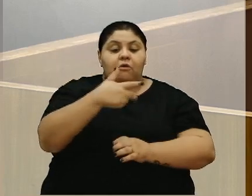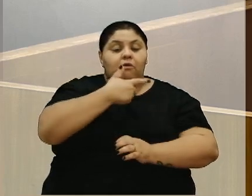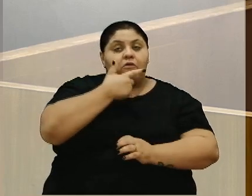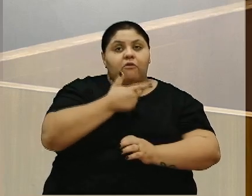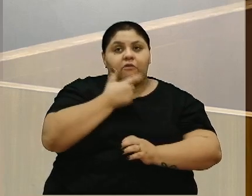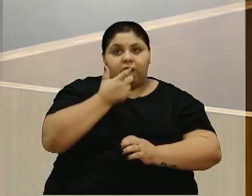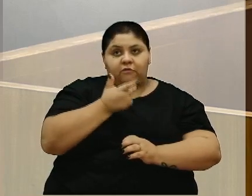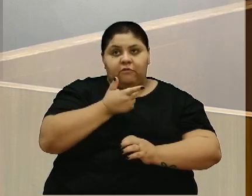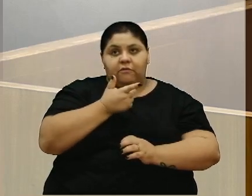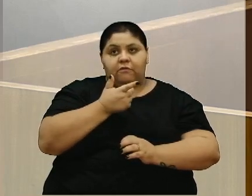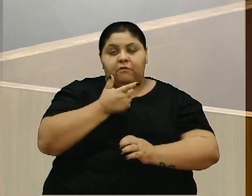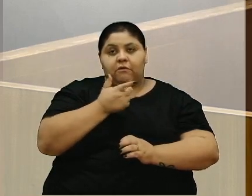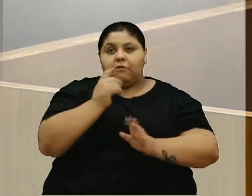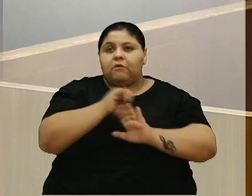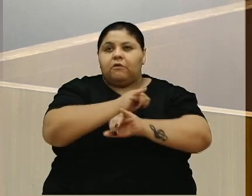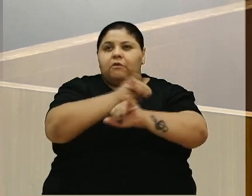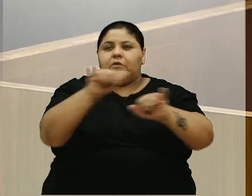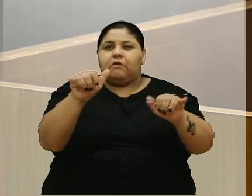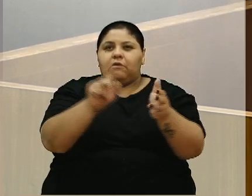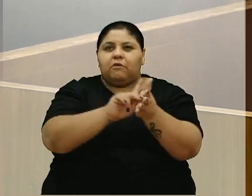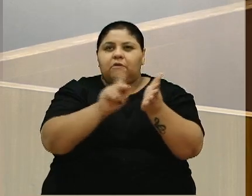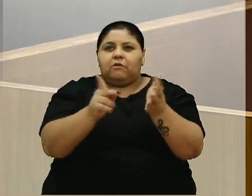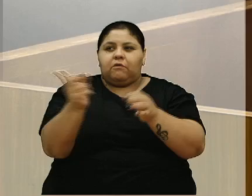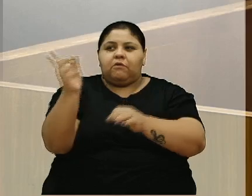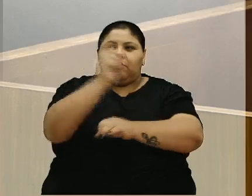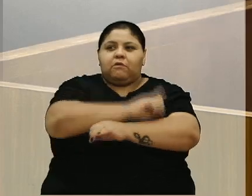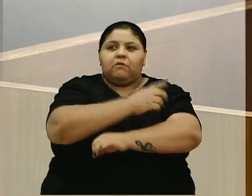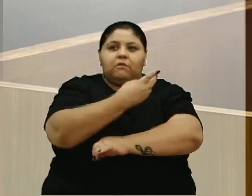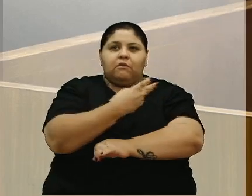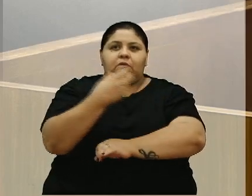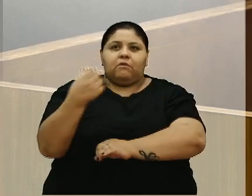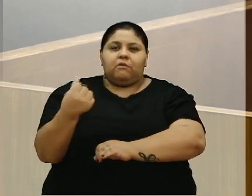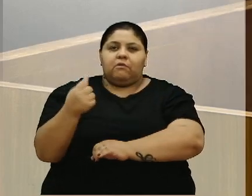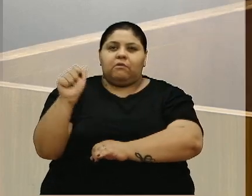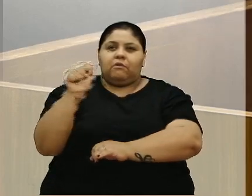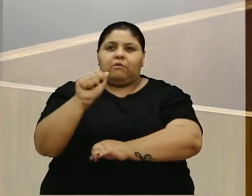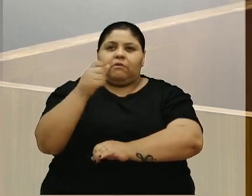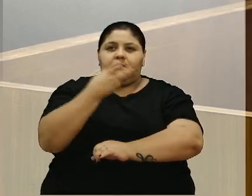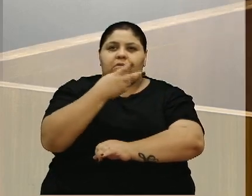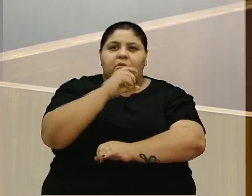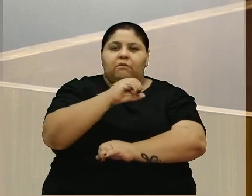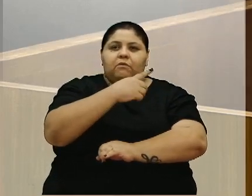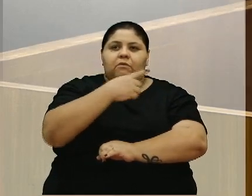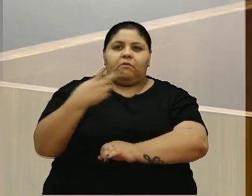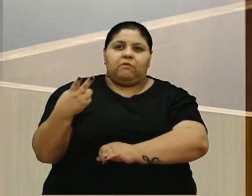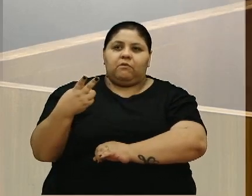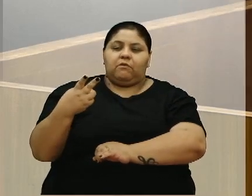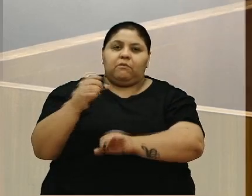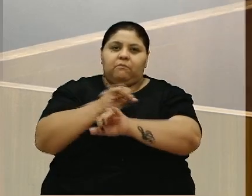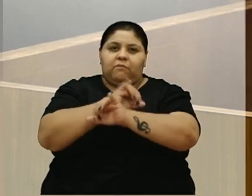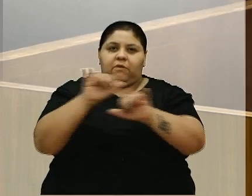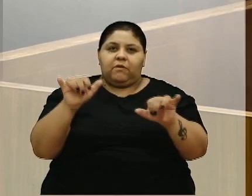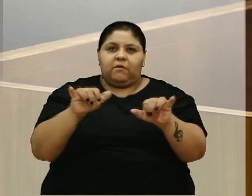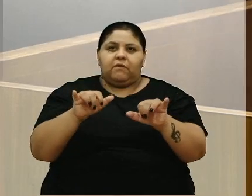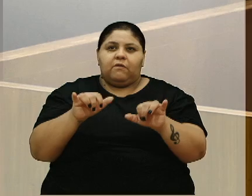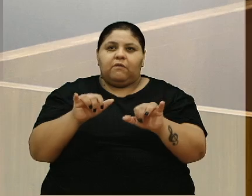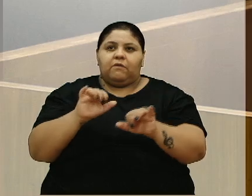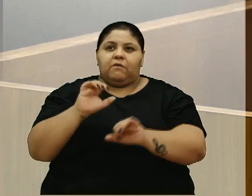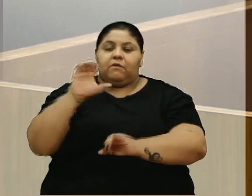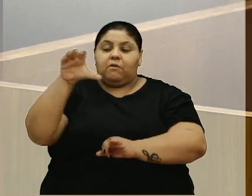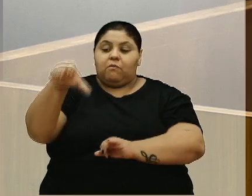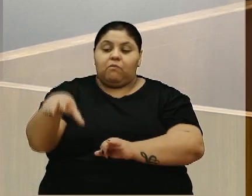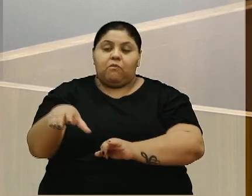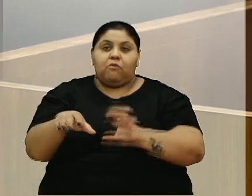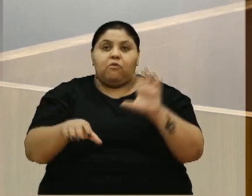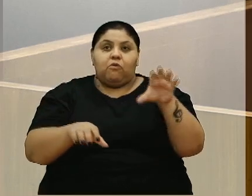uma fala de uma matéria do Jornal Pioneiro, dia 26 de agosto de 2013, aonde diz o seguinte: extensão da URGS.